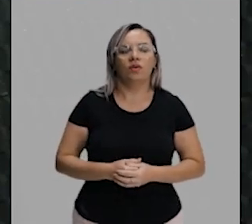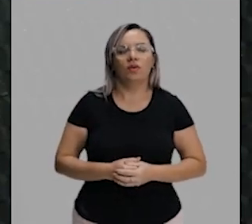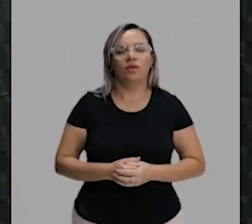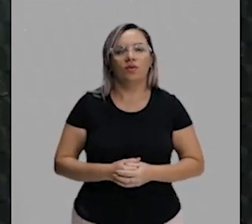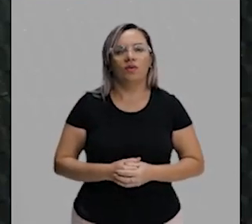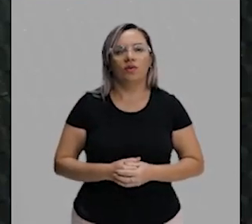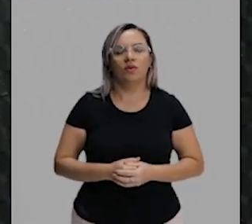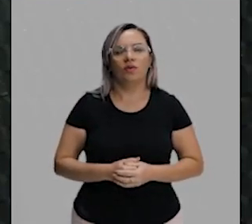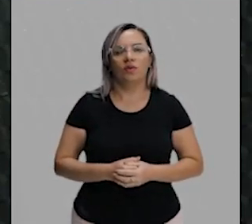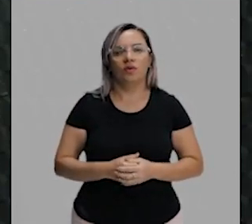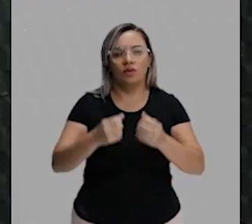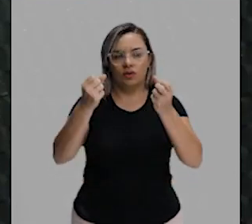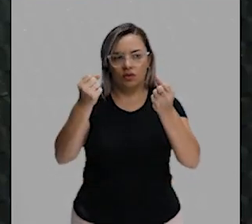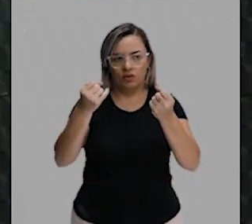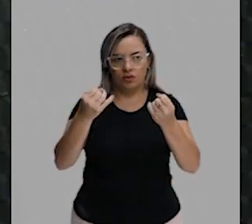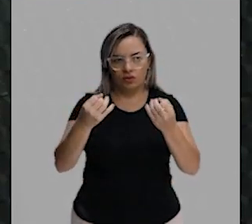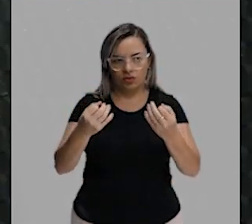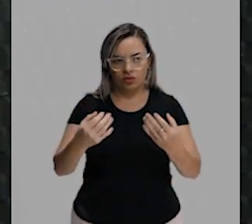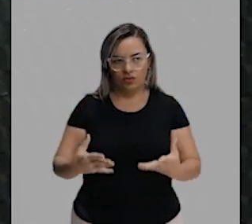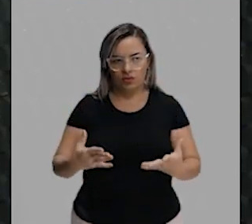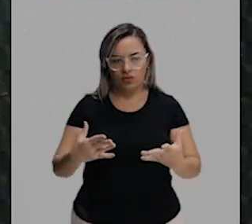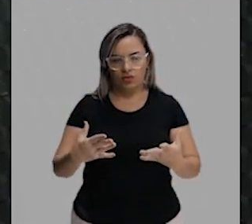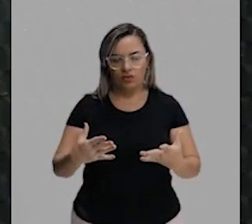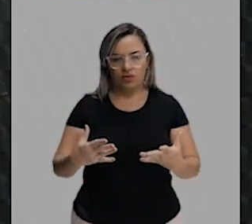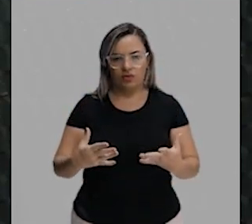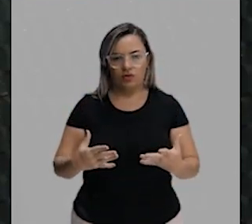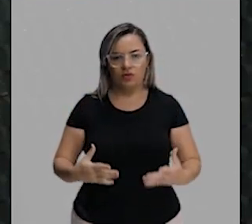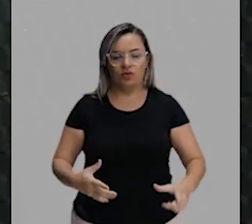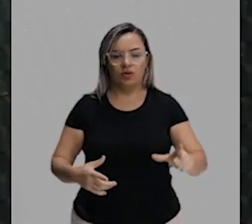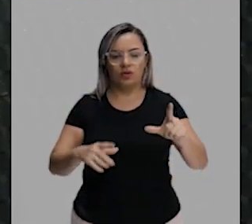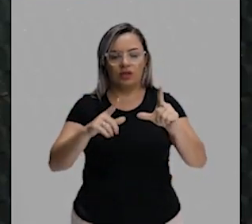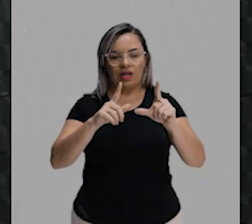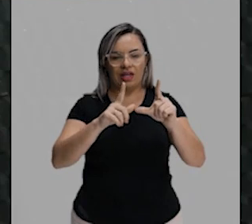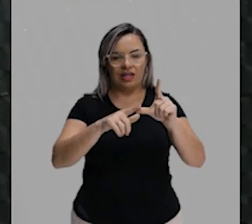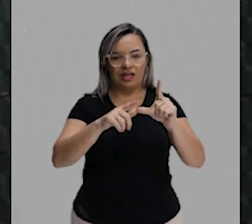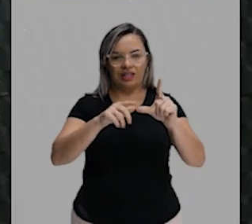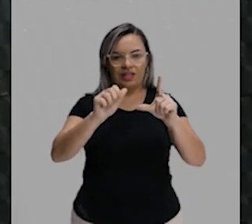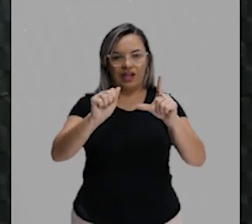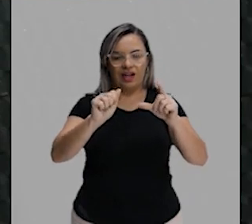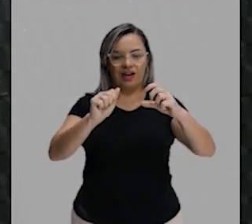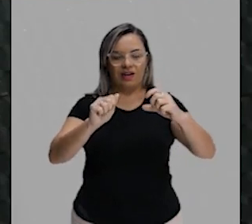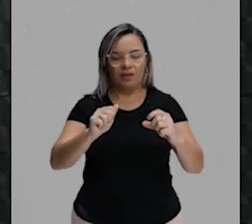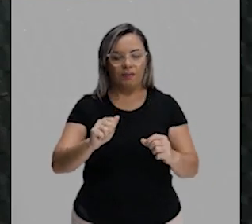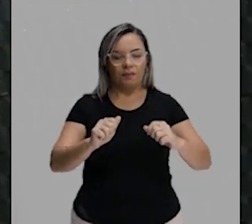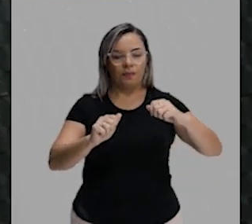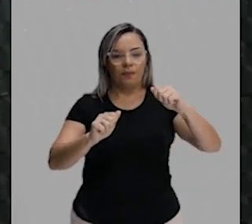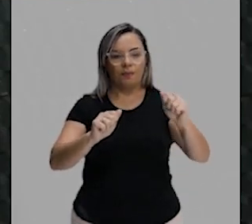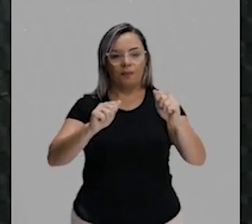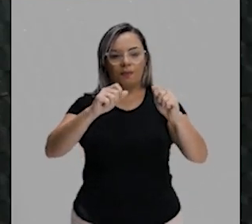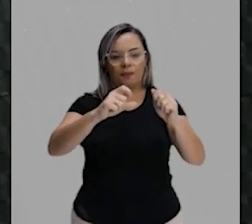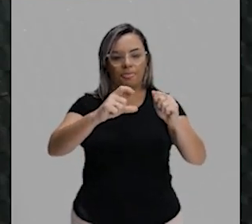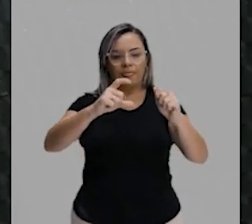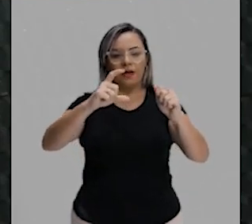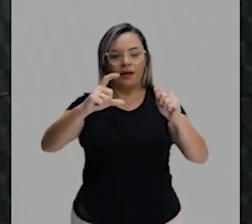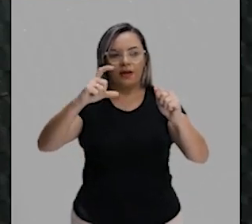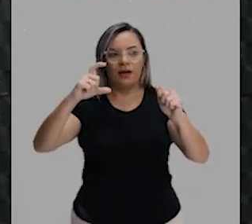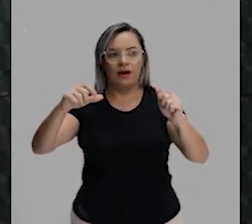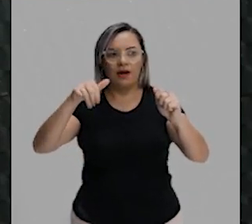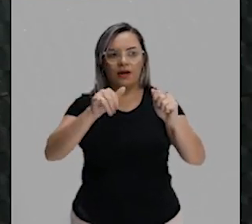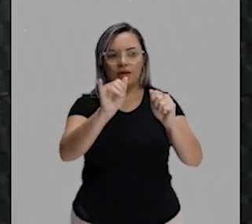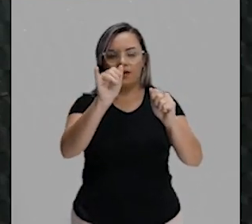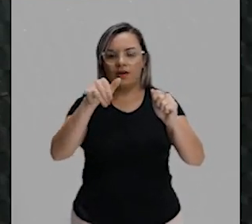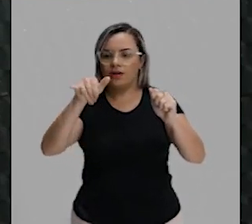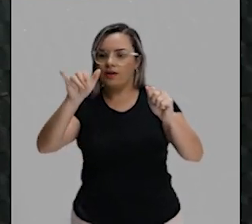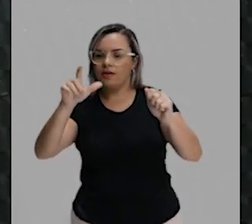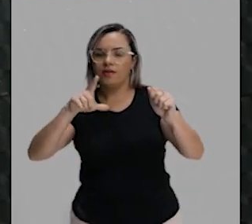expressou em forma duplicada, ele gera a morte do indivíduo. Então, para ele gerar a morte do indivíduo, ele teve que estar presente